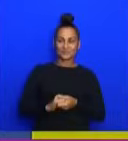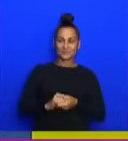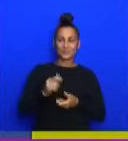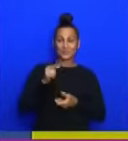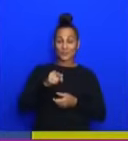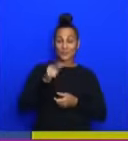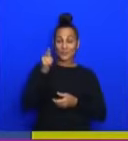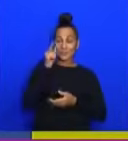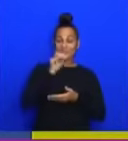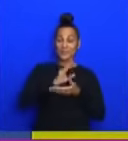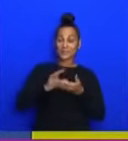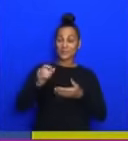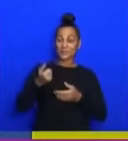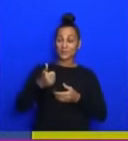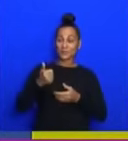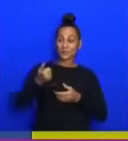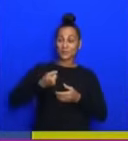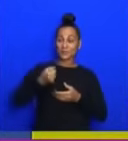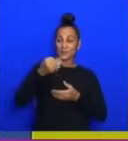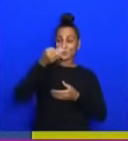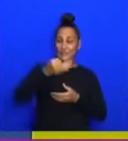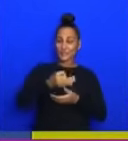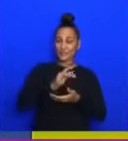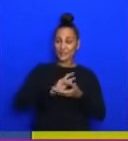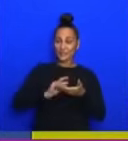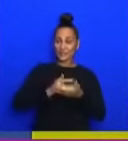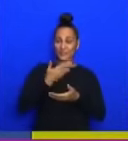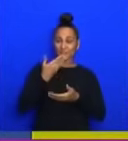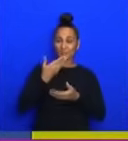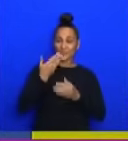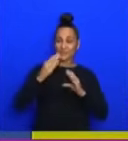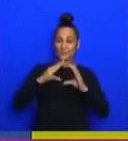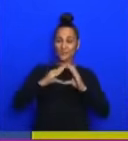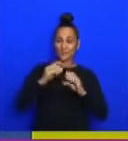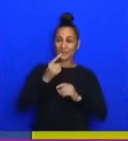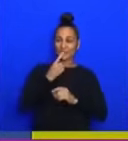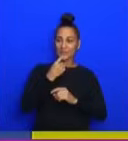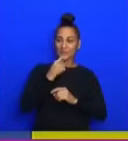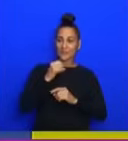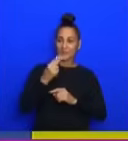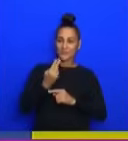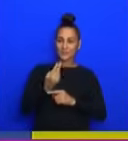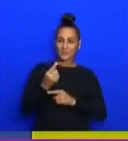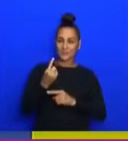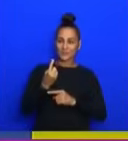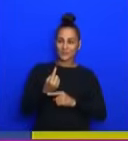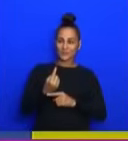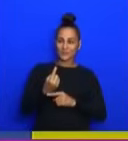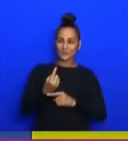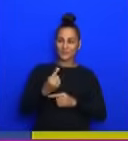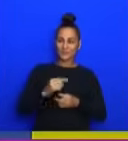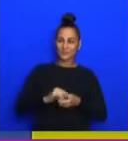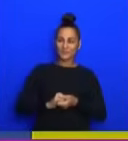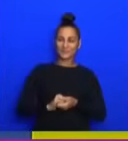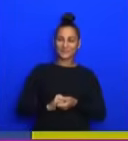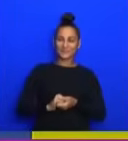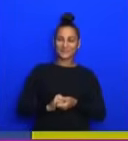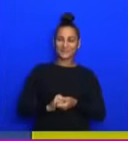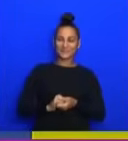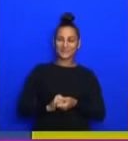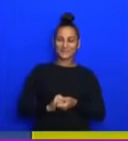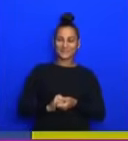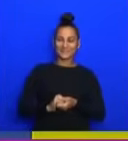Você leva prêmio a partir de 11 acertos na Loto Fácil. Bola vermelha, número 21. Vermelha, 21.